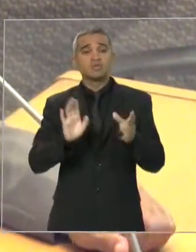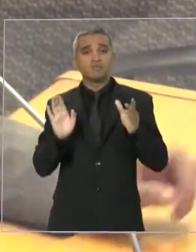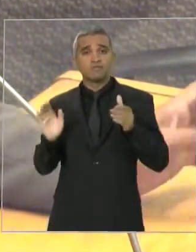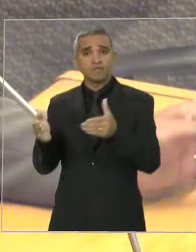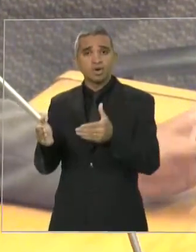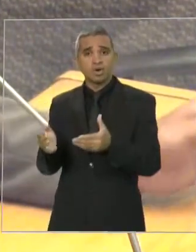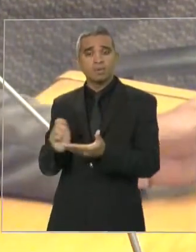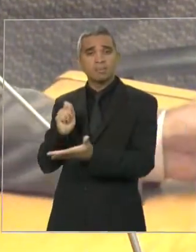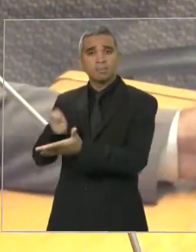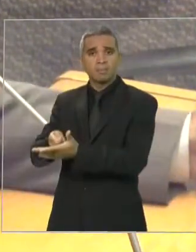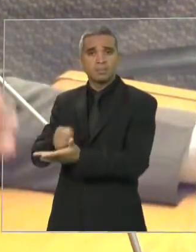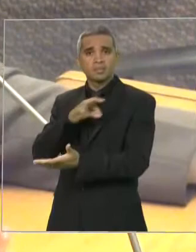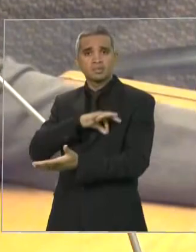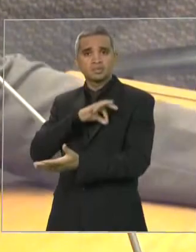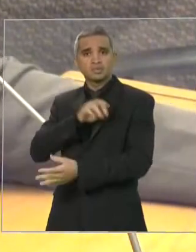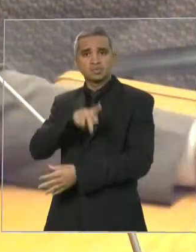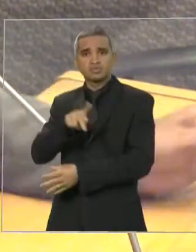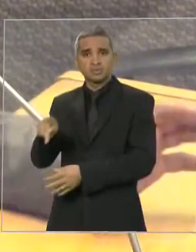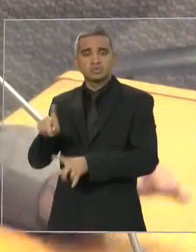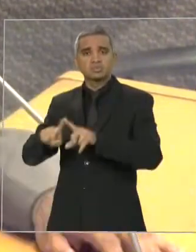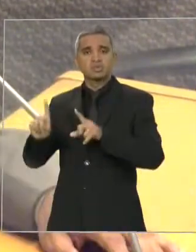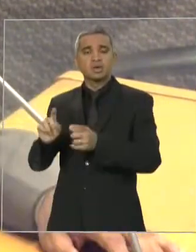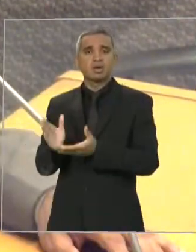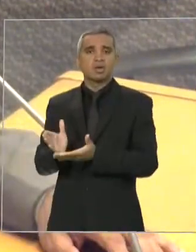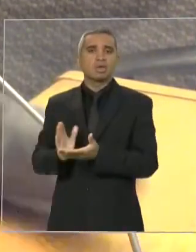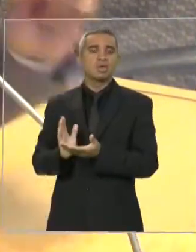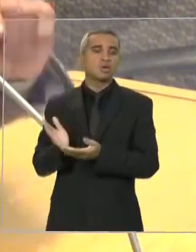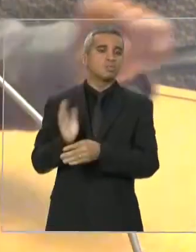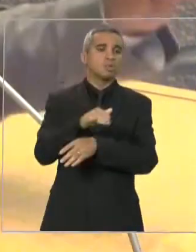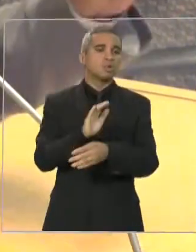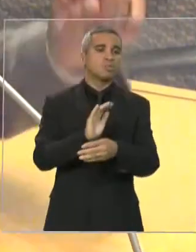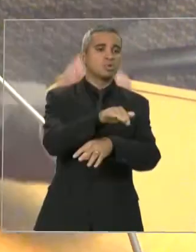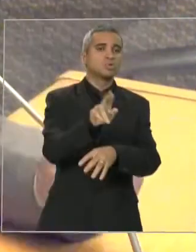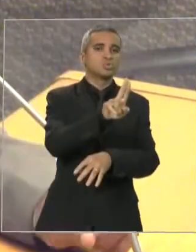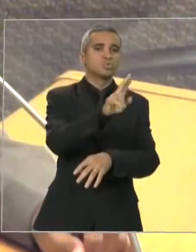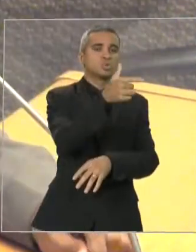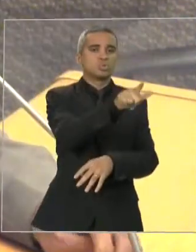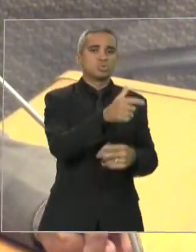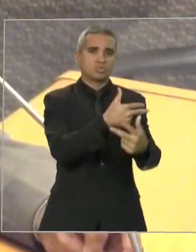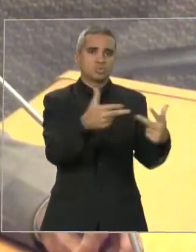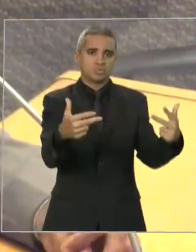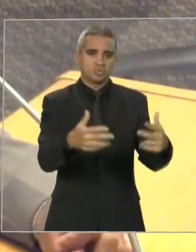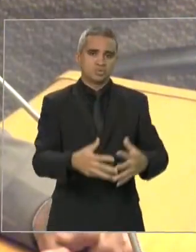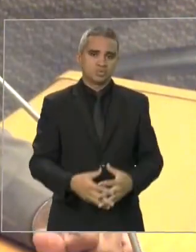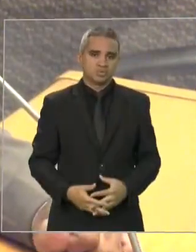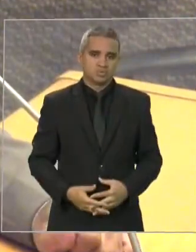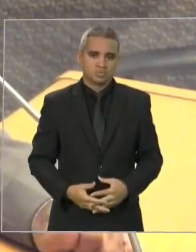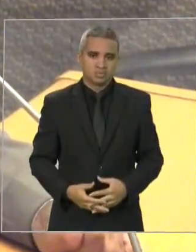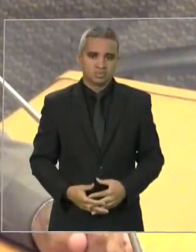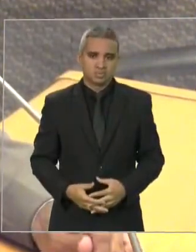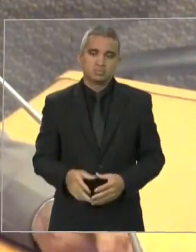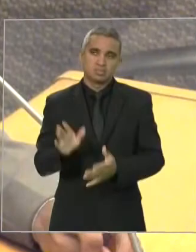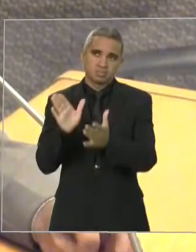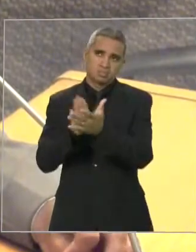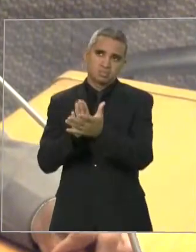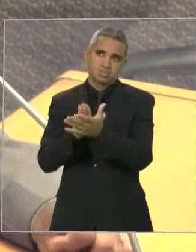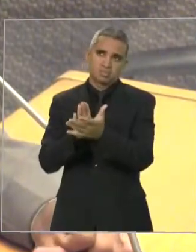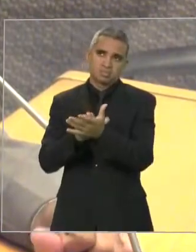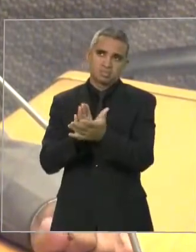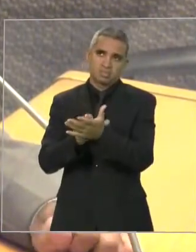parabéns por estar vigilante, e com certeza nós nos encontraremos nessas atuações em defesa dos